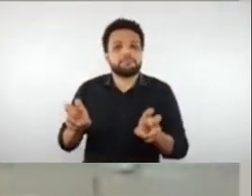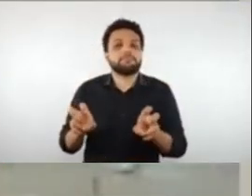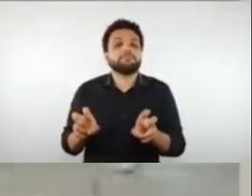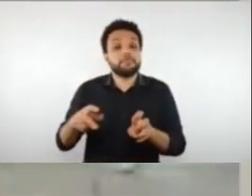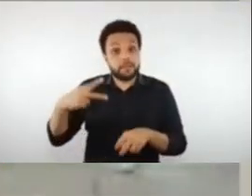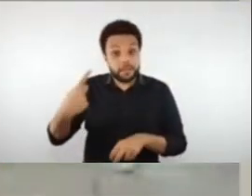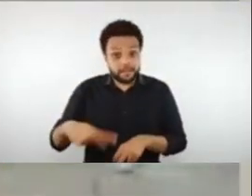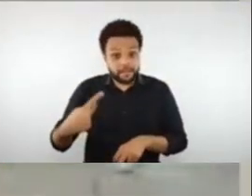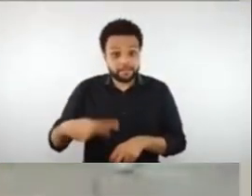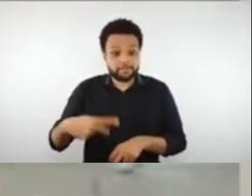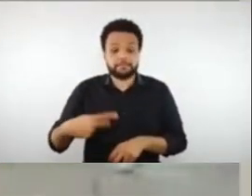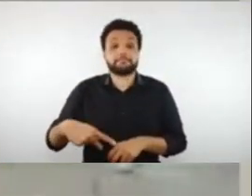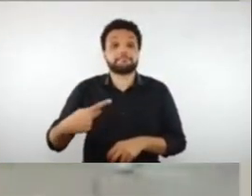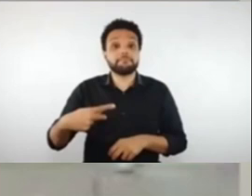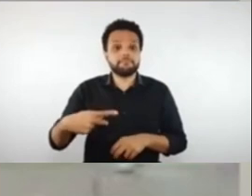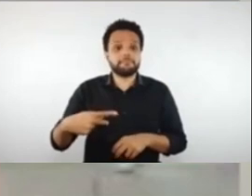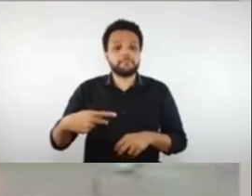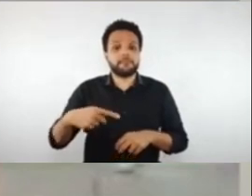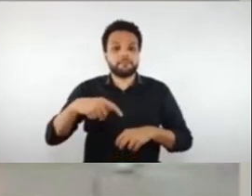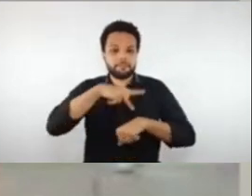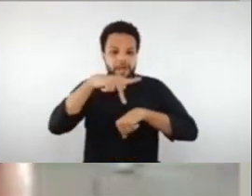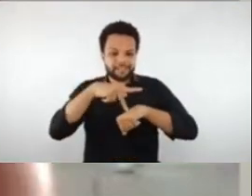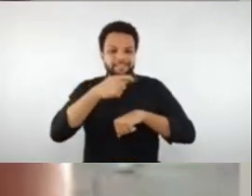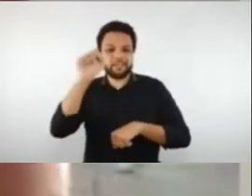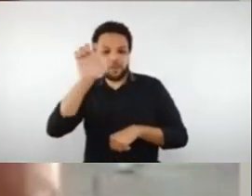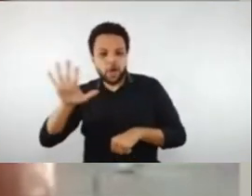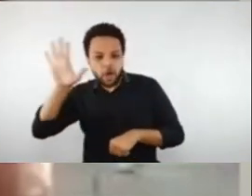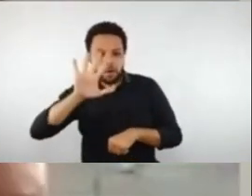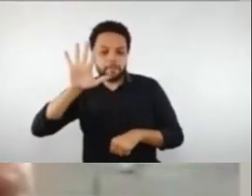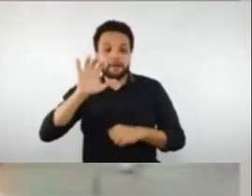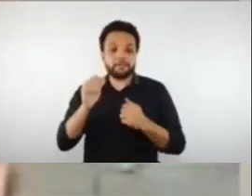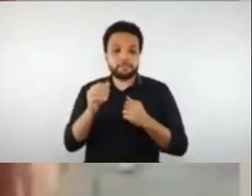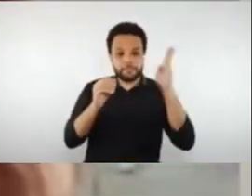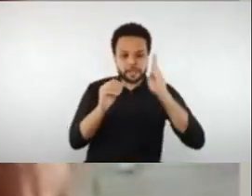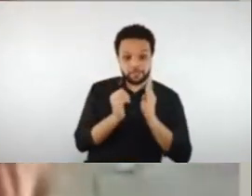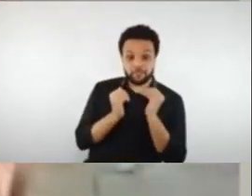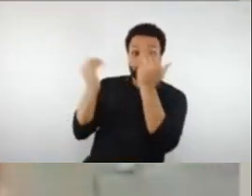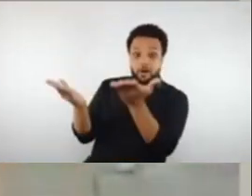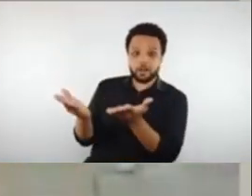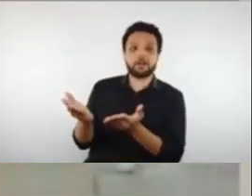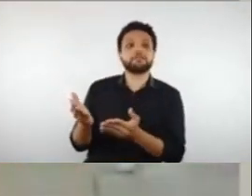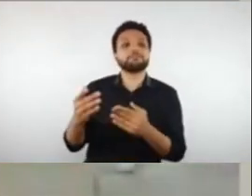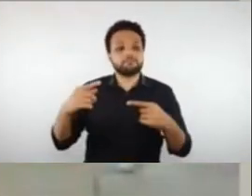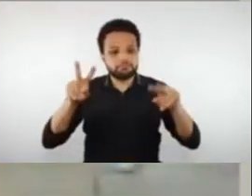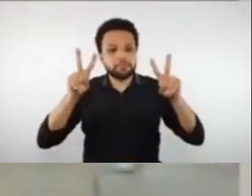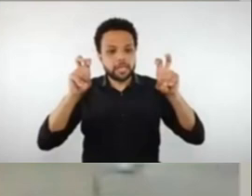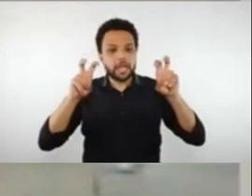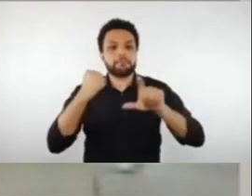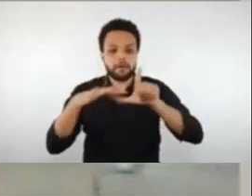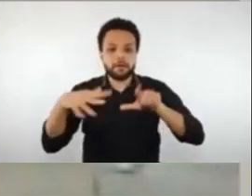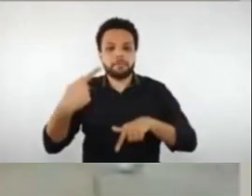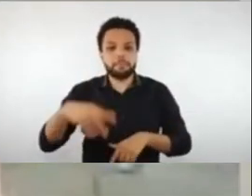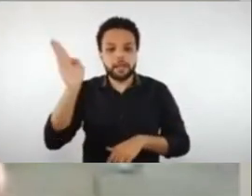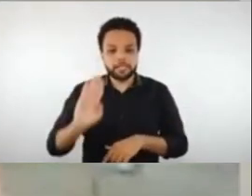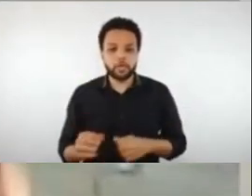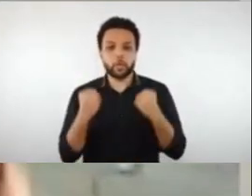fora, não no Brasil, continua sendo muito em voga. Então, eu comecei, na verdade, a me interessar nesse assunto de